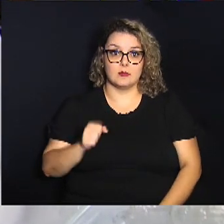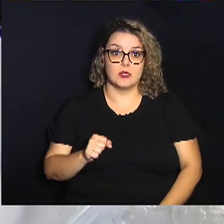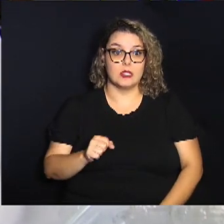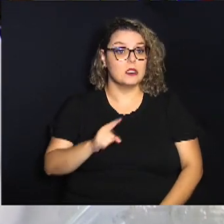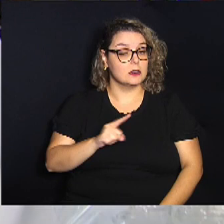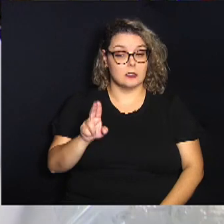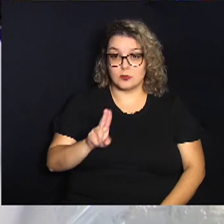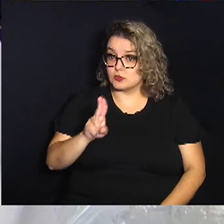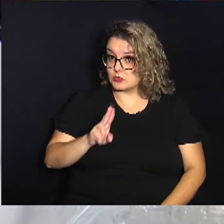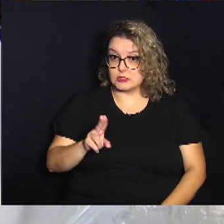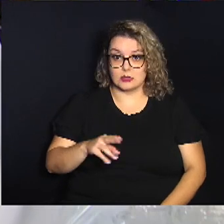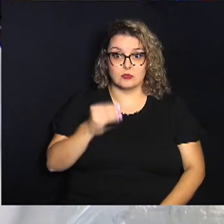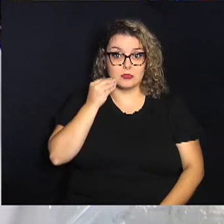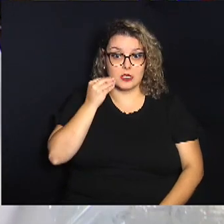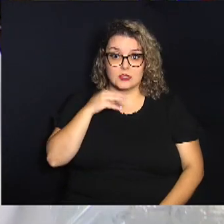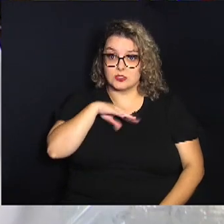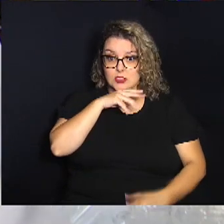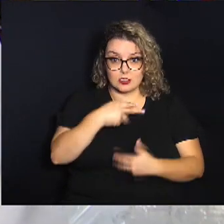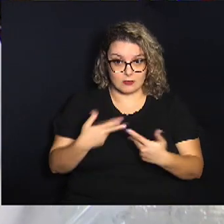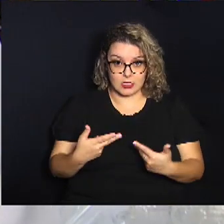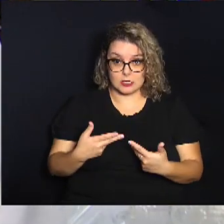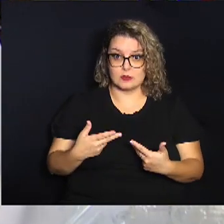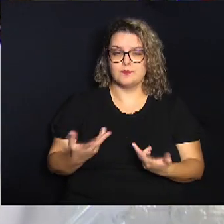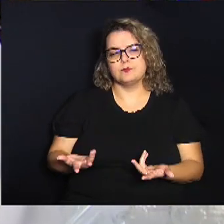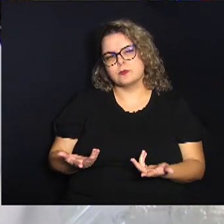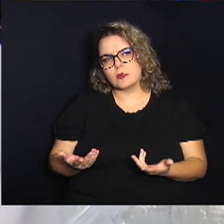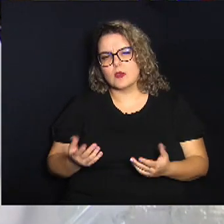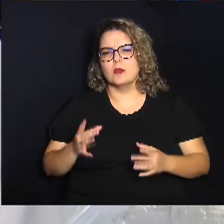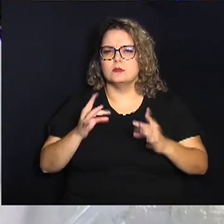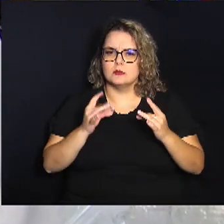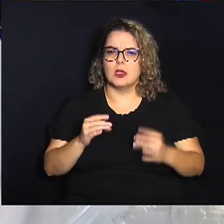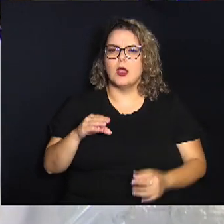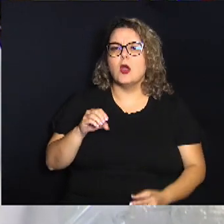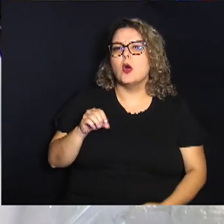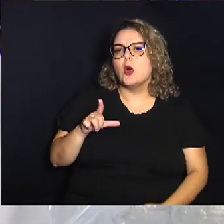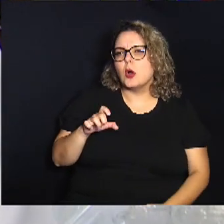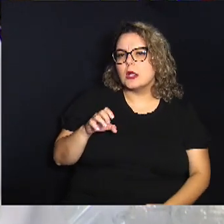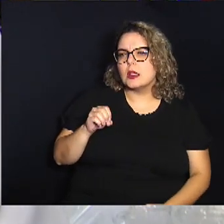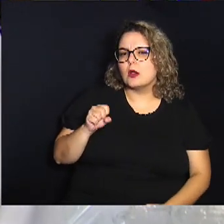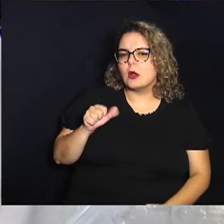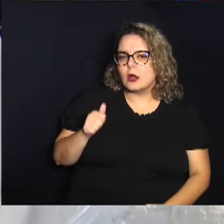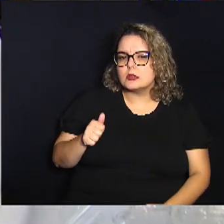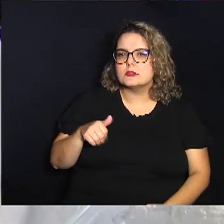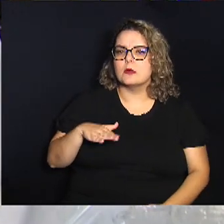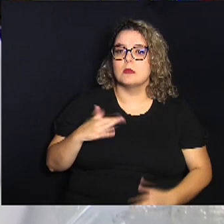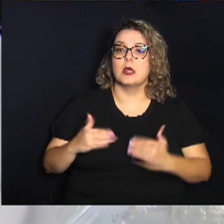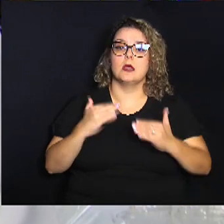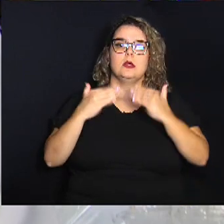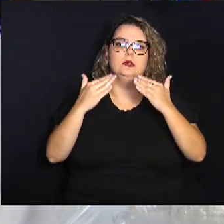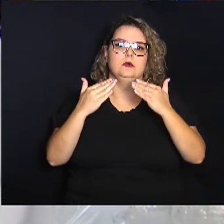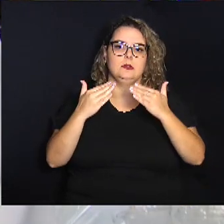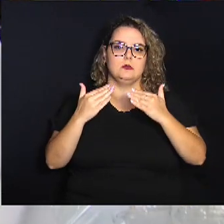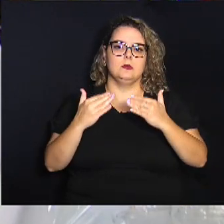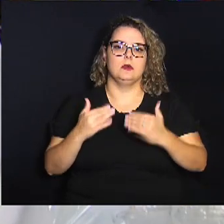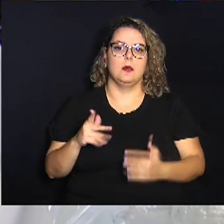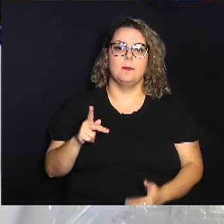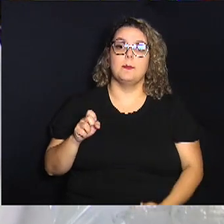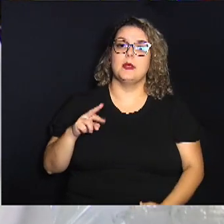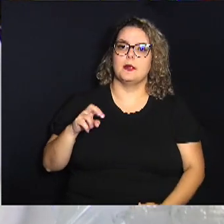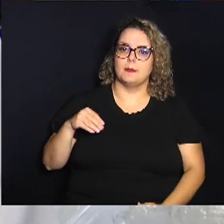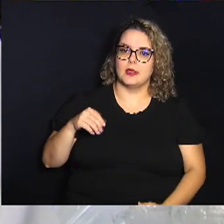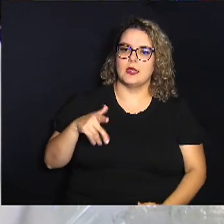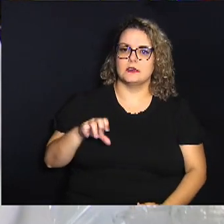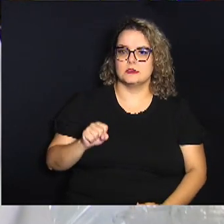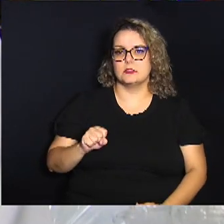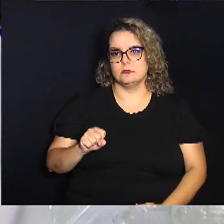gente também verificou que formulações mais oleosas, elas tendem a promover ainda mais essa permeação para os